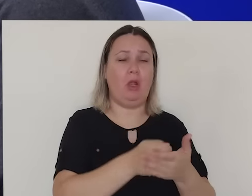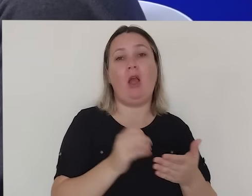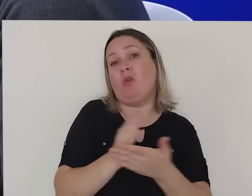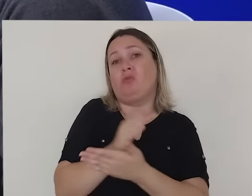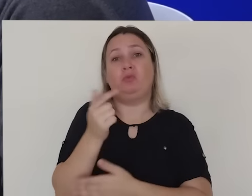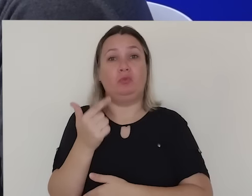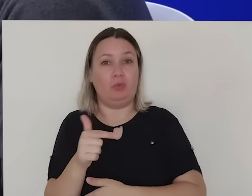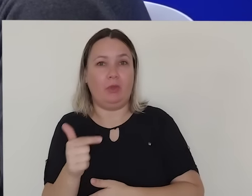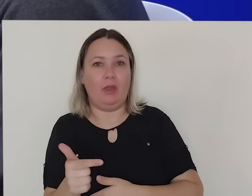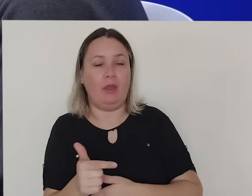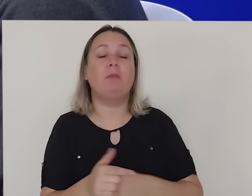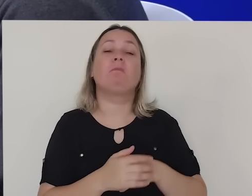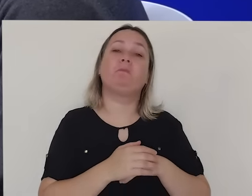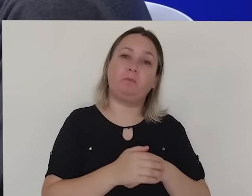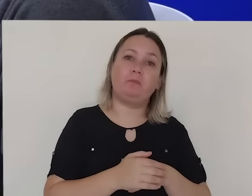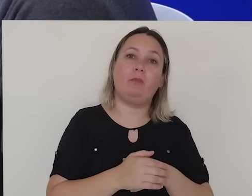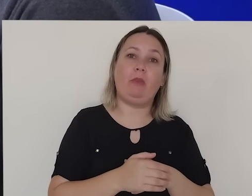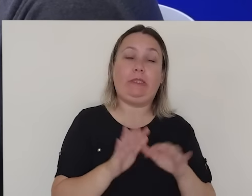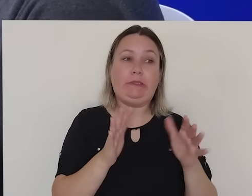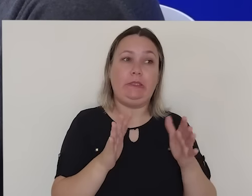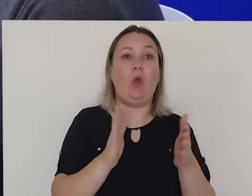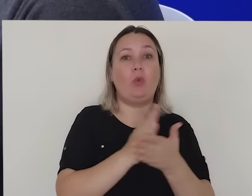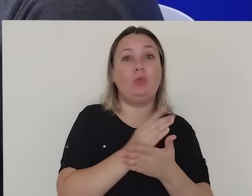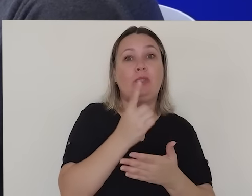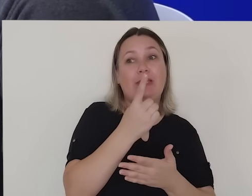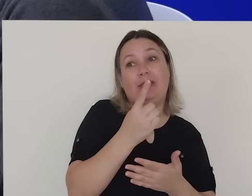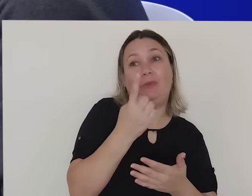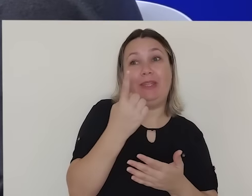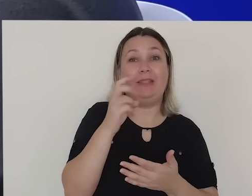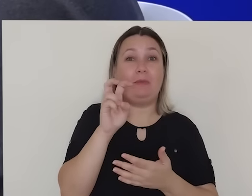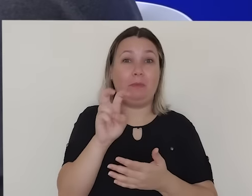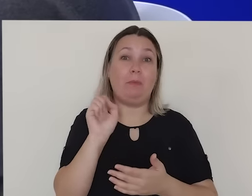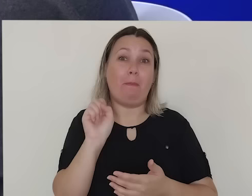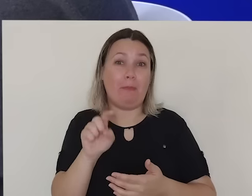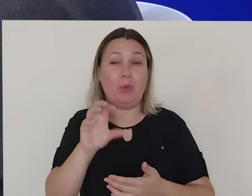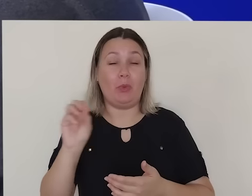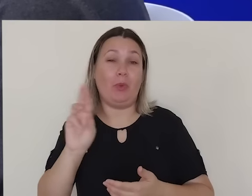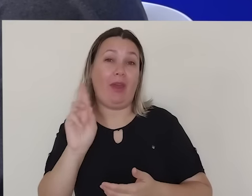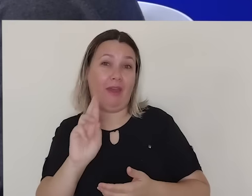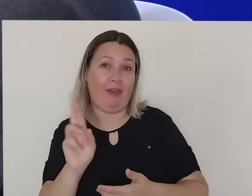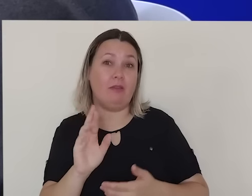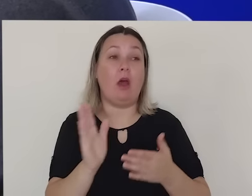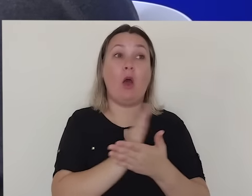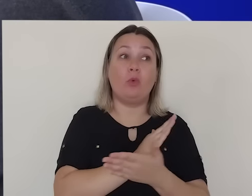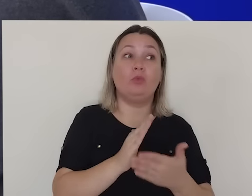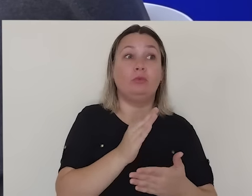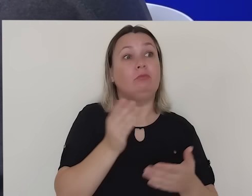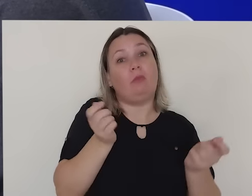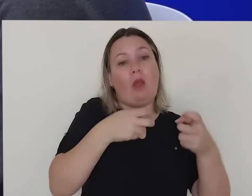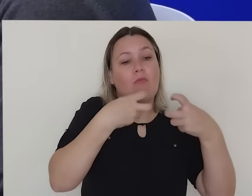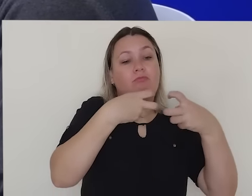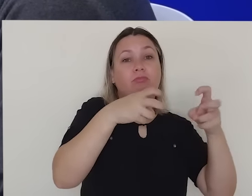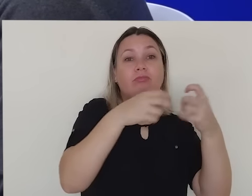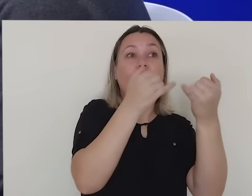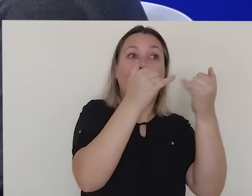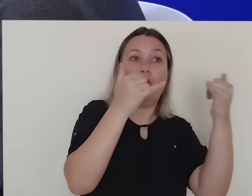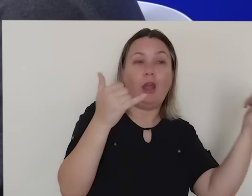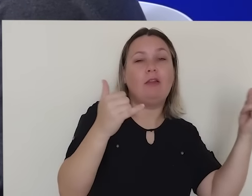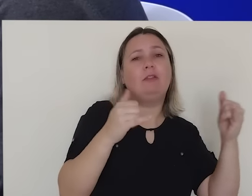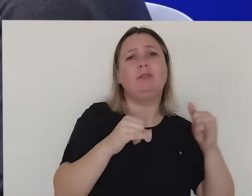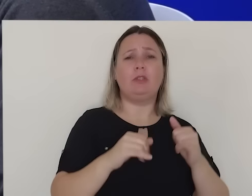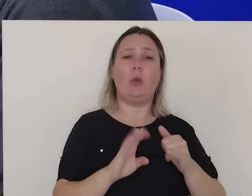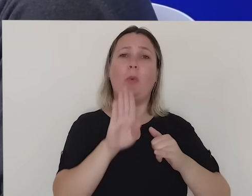falado por aí na faixa dos R 115.000 ou pode andar num ônibus elétrico ou pode andar num carro de aplicativo elétrico então a biid